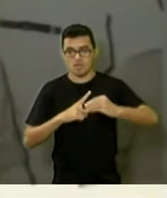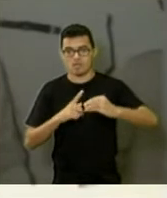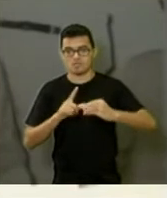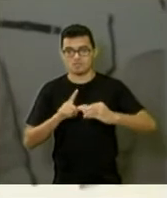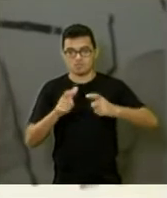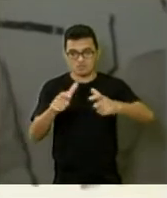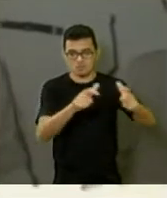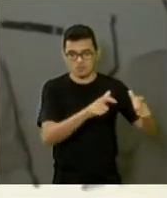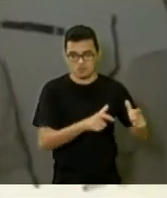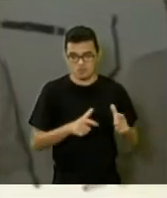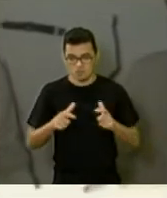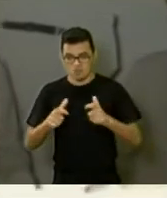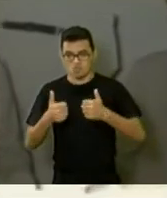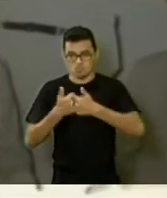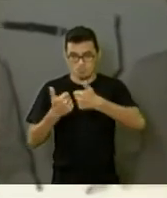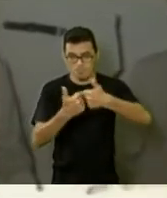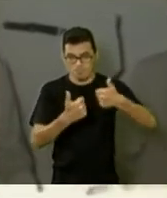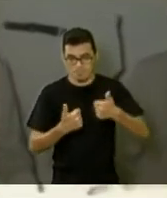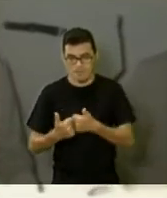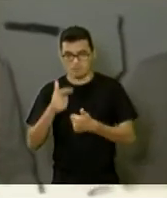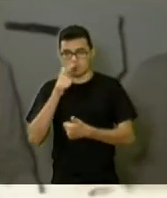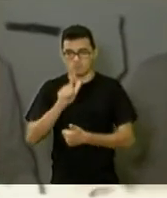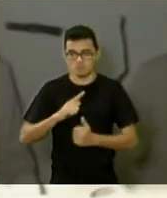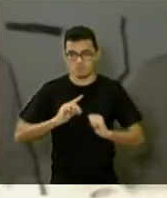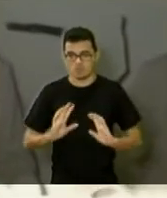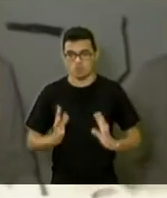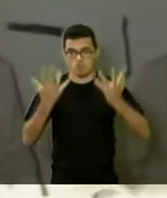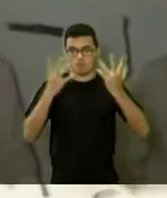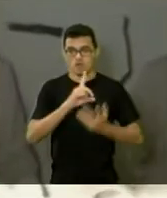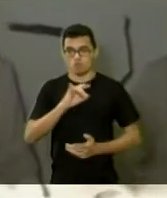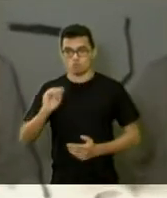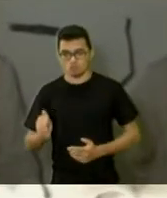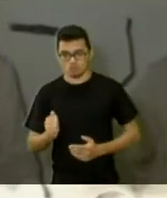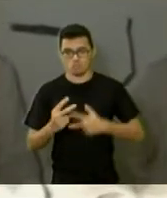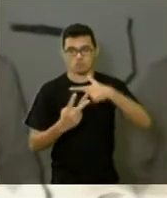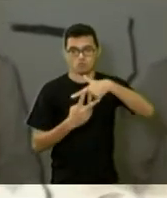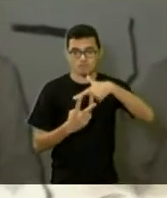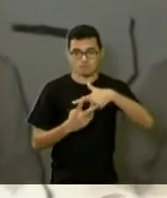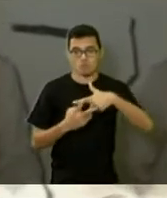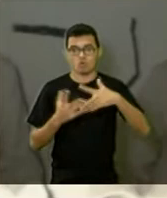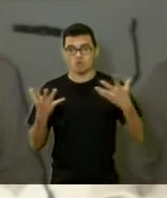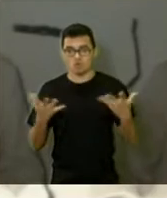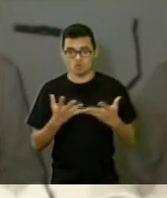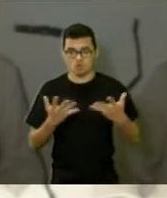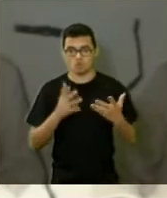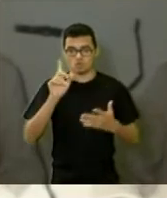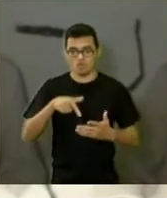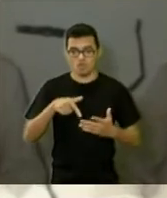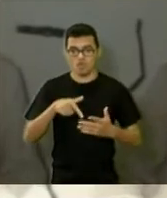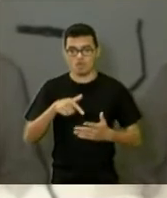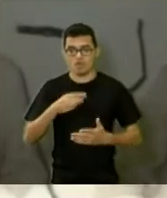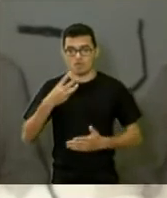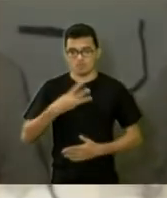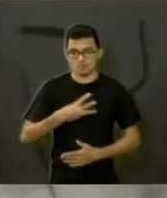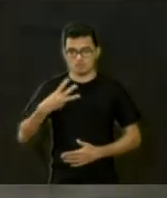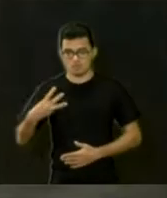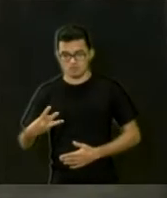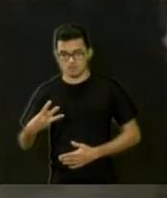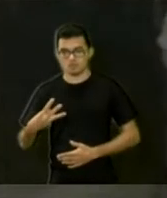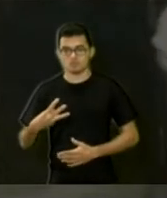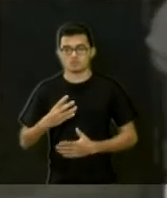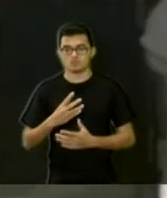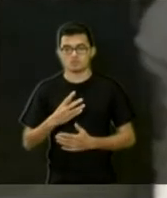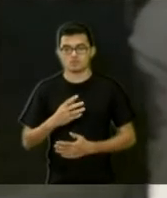potências maçônicas locais para comemorar o Dia do Maçom, evento que hoje está na 33ª edição.